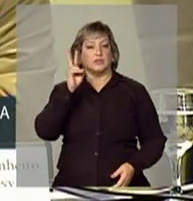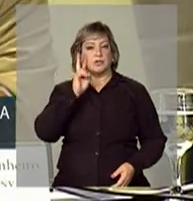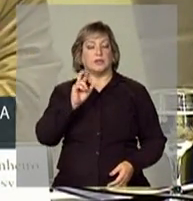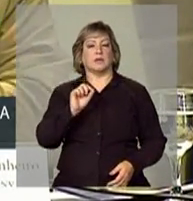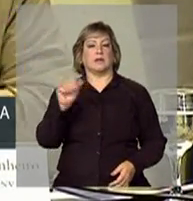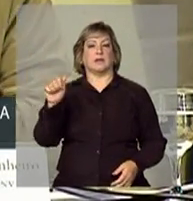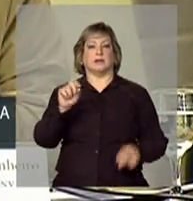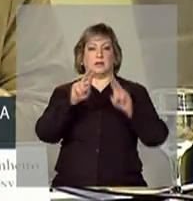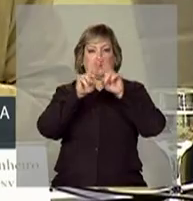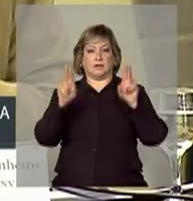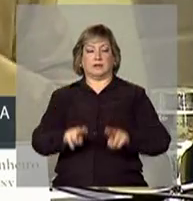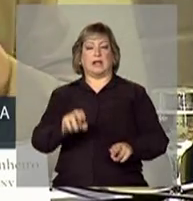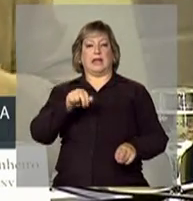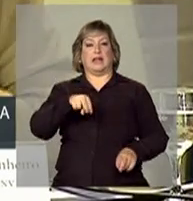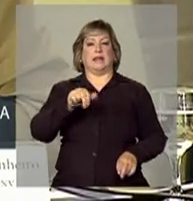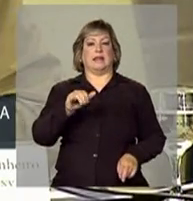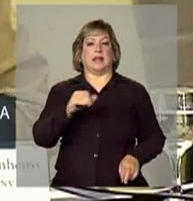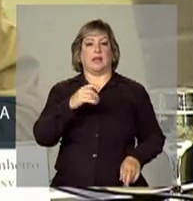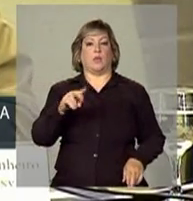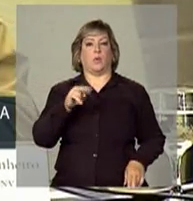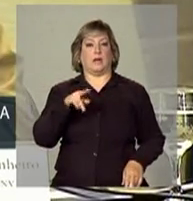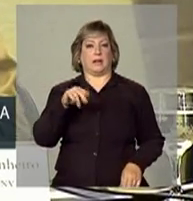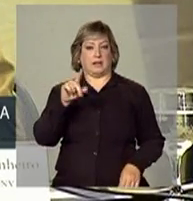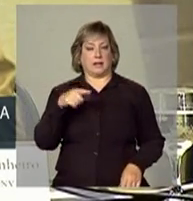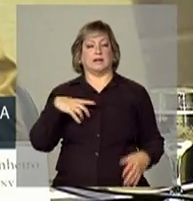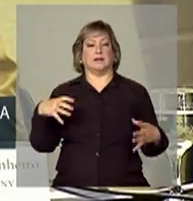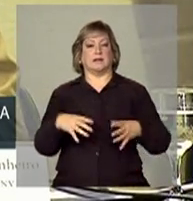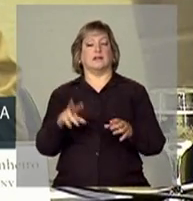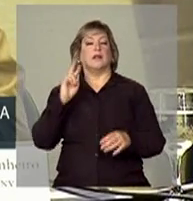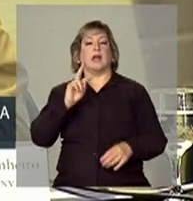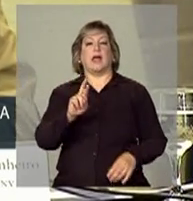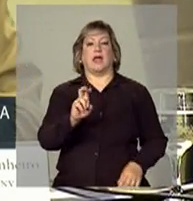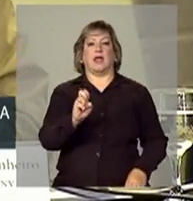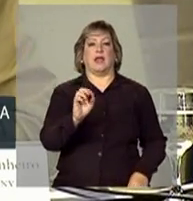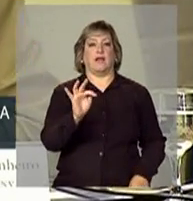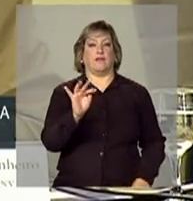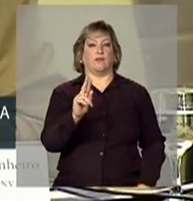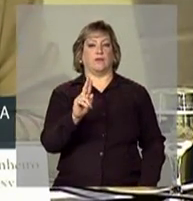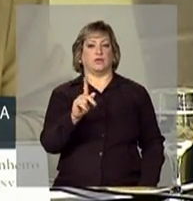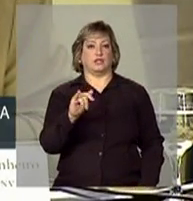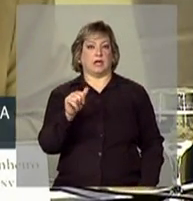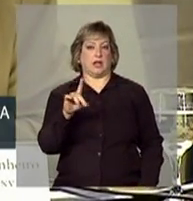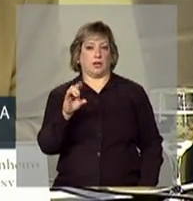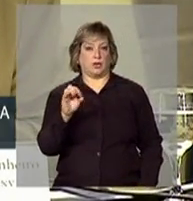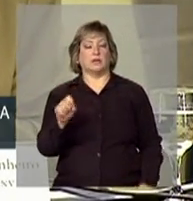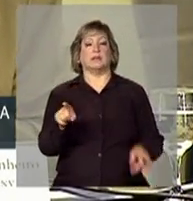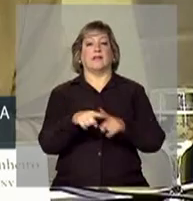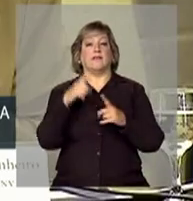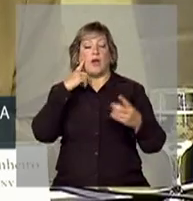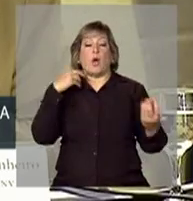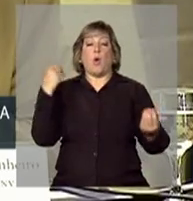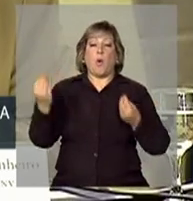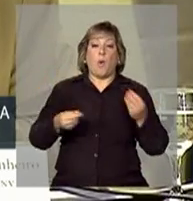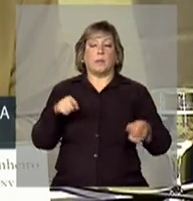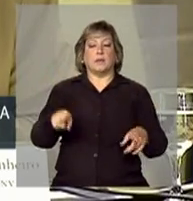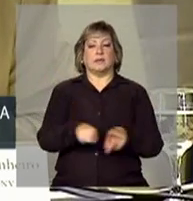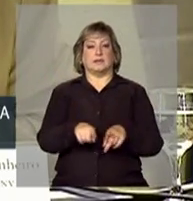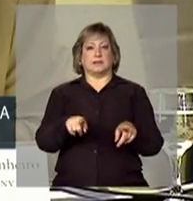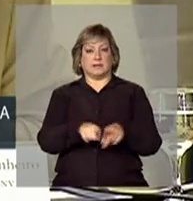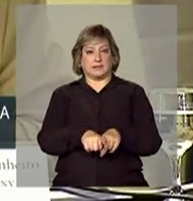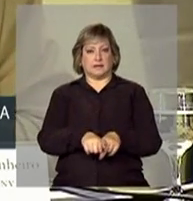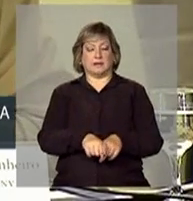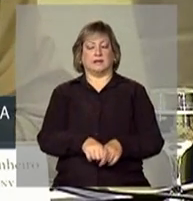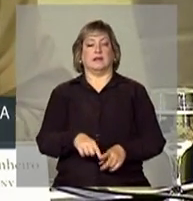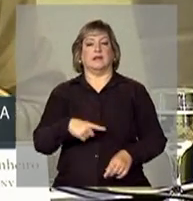Nações Unidas para os Refugiados, para ver como o regime de exceção, a ditadura, lidava com os exilados no Brasil.